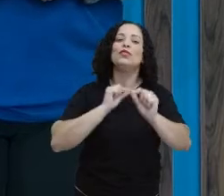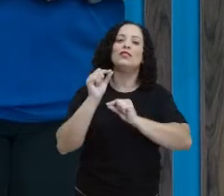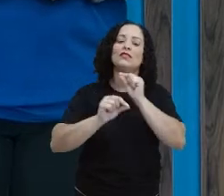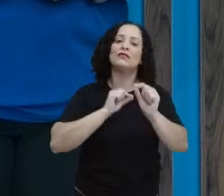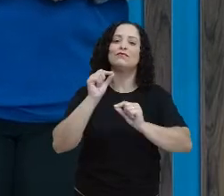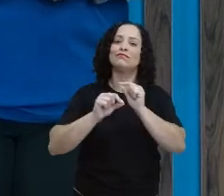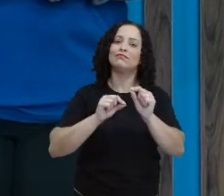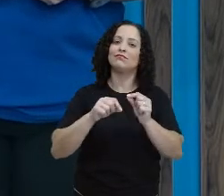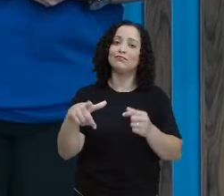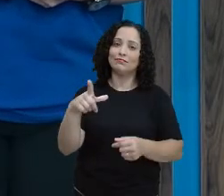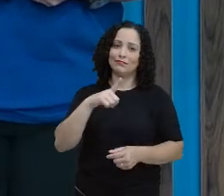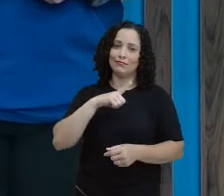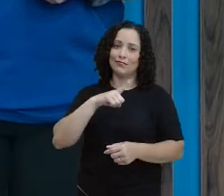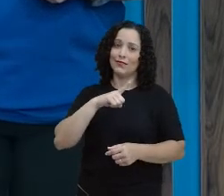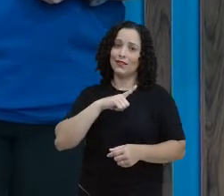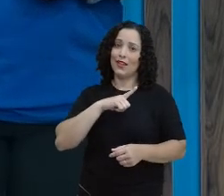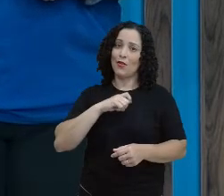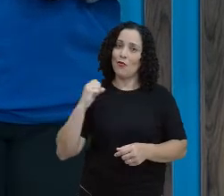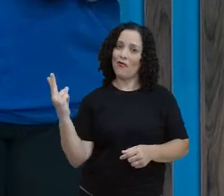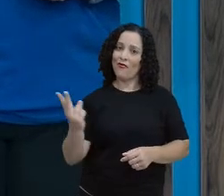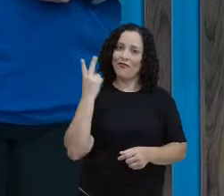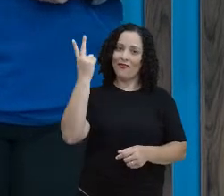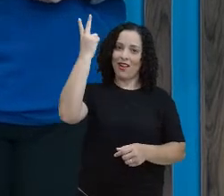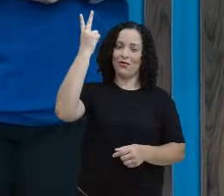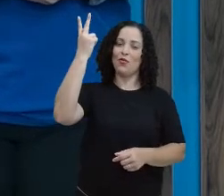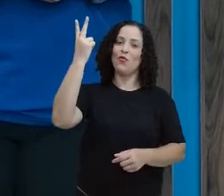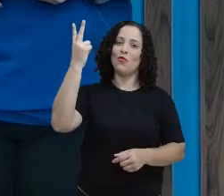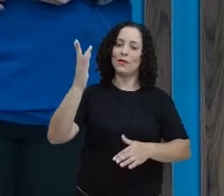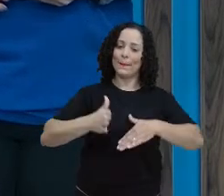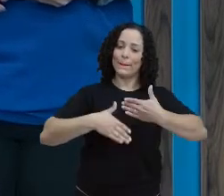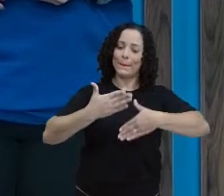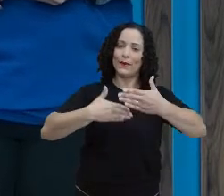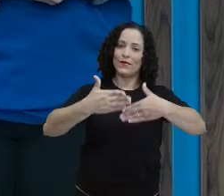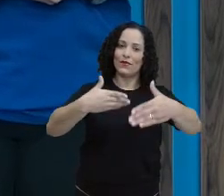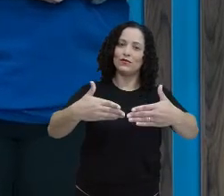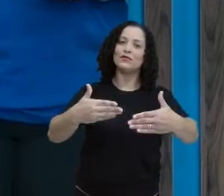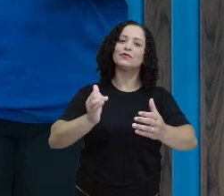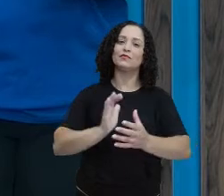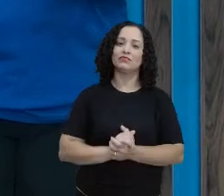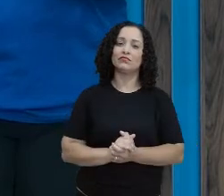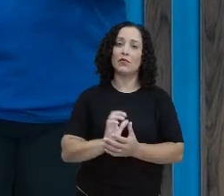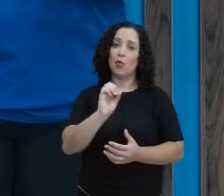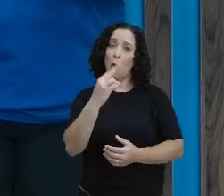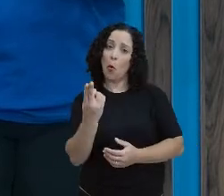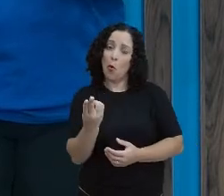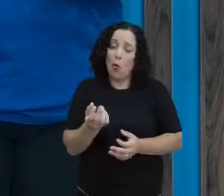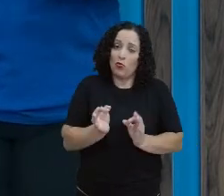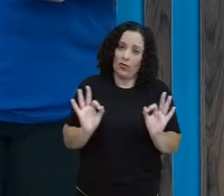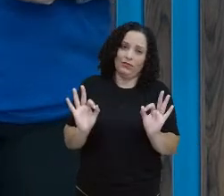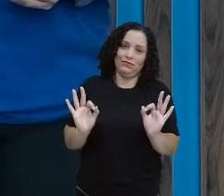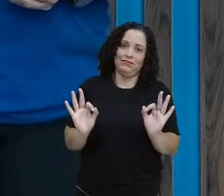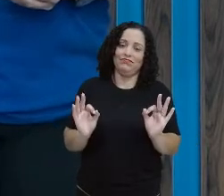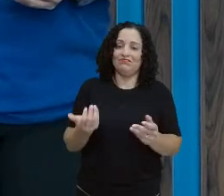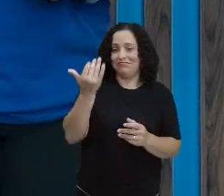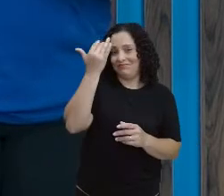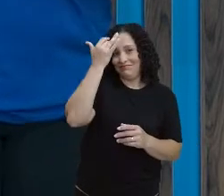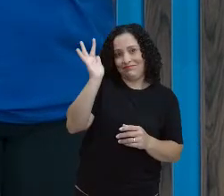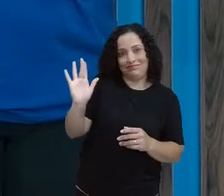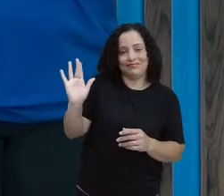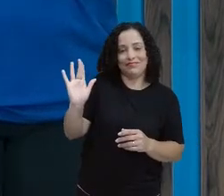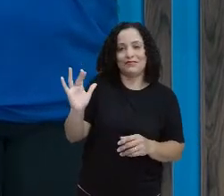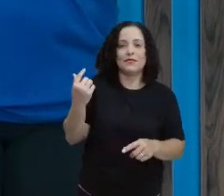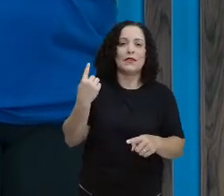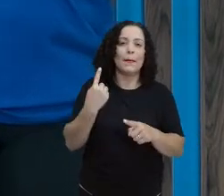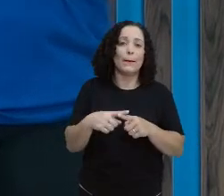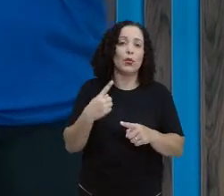trazer um benefício para a evolução daquela espécie, por exemplo. Ou não, né? A gente não sabe,